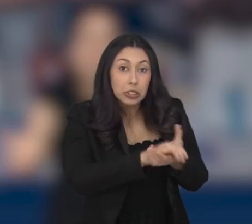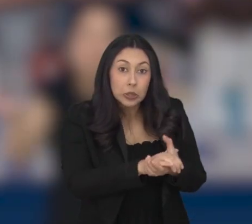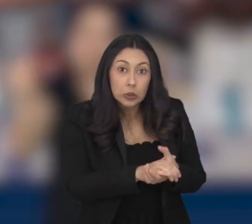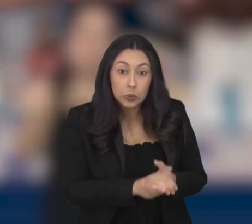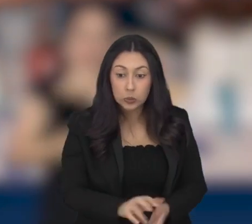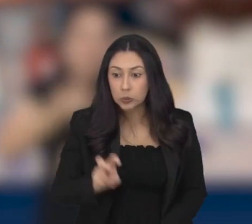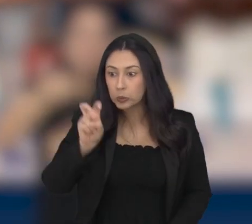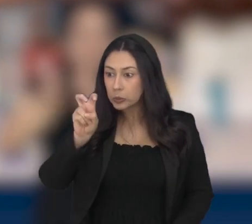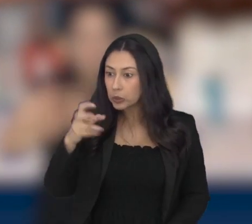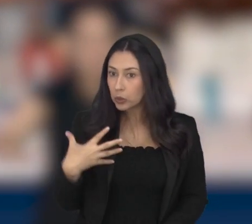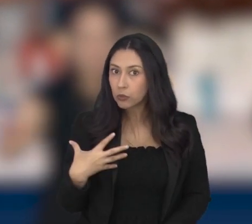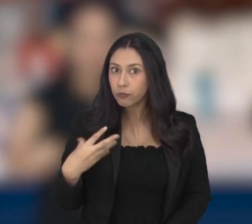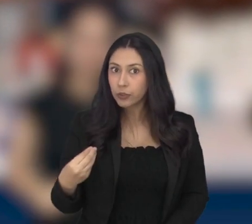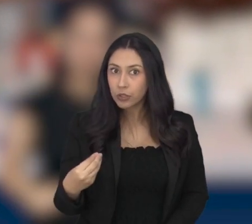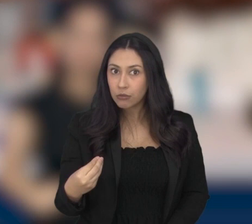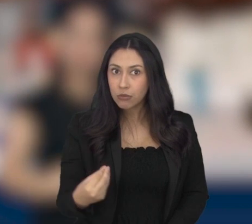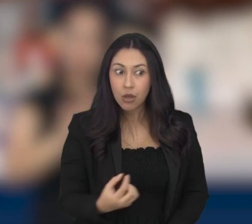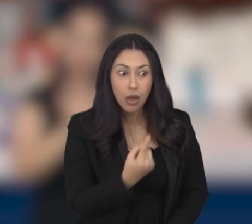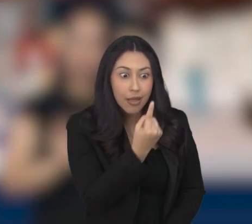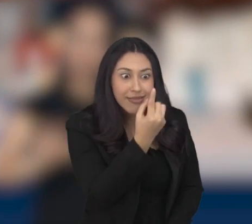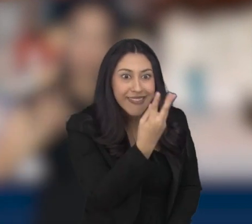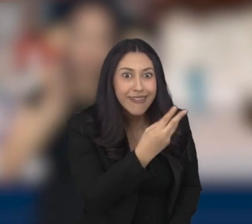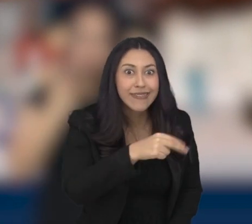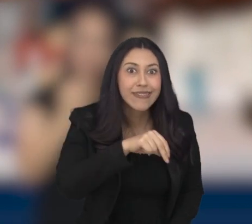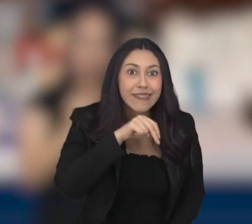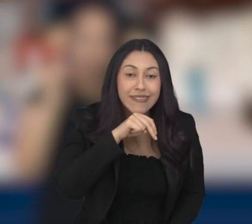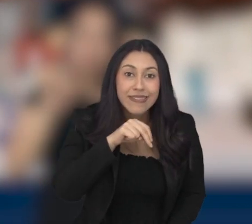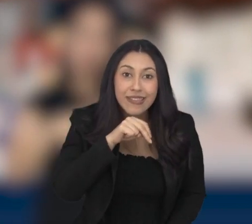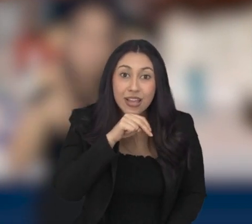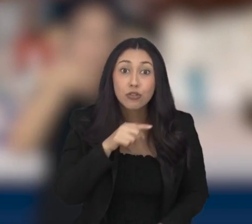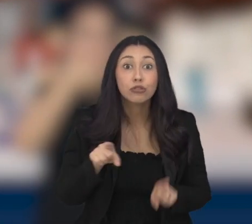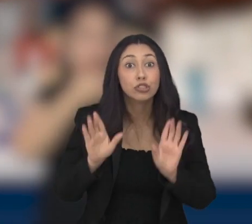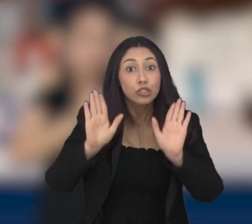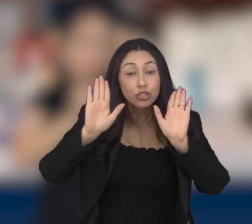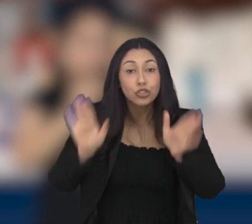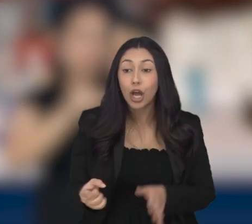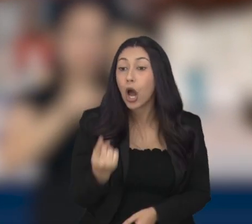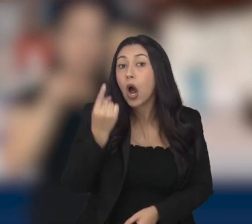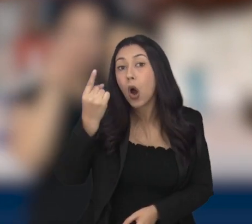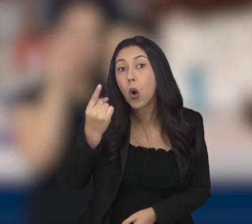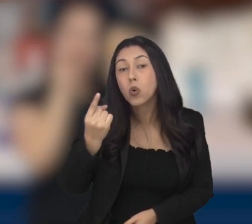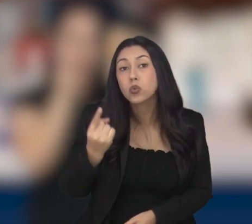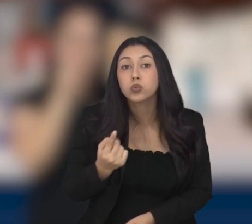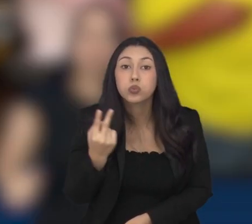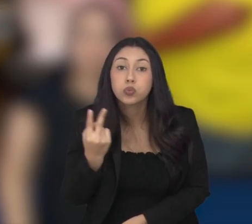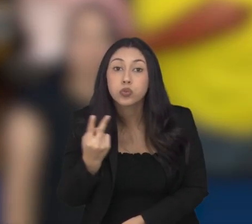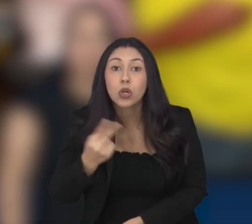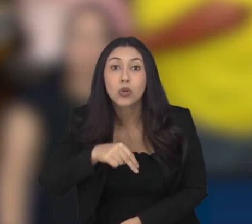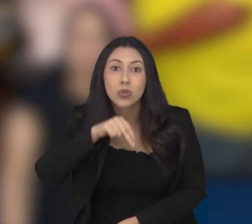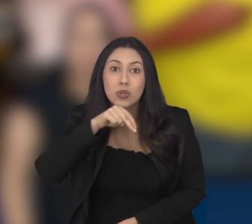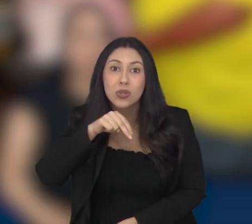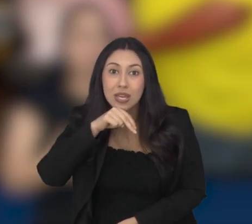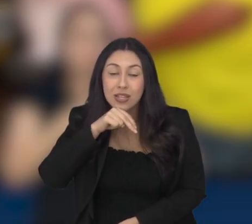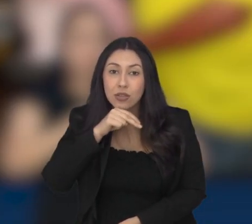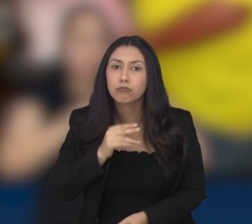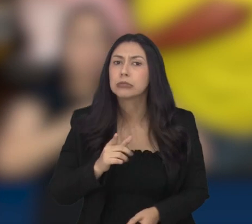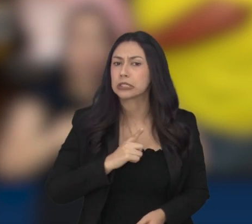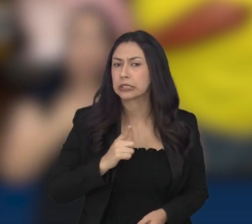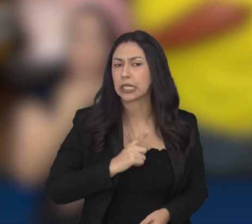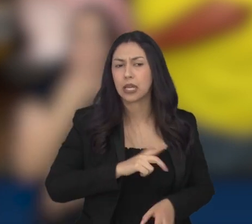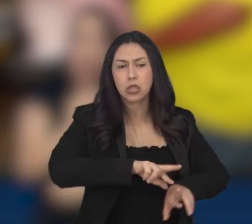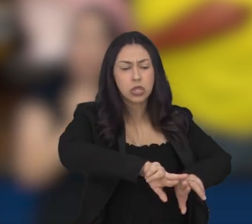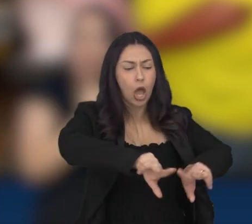anos. Casado, pai de 5 filhos, avô de 13 netos e bisavô de um bisneto. Edineu já teve